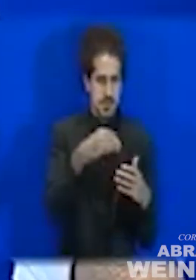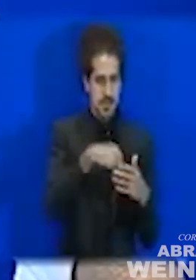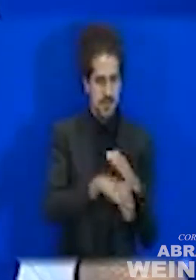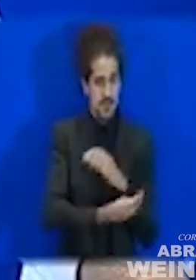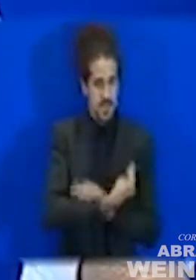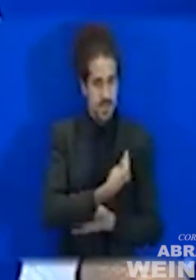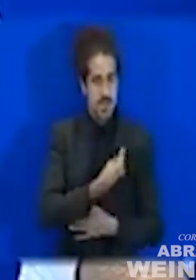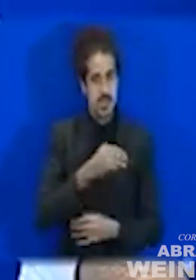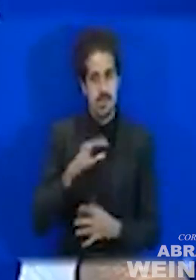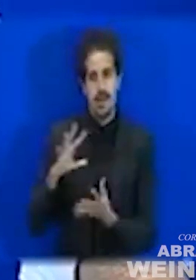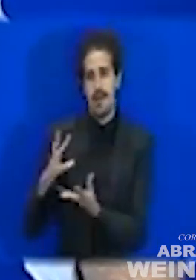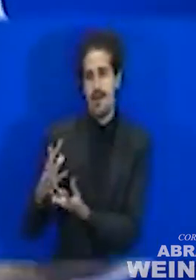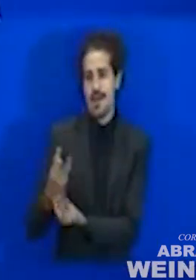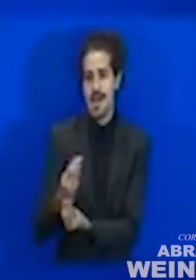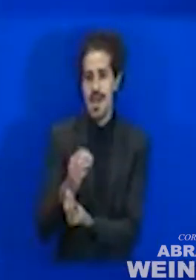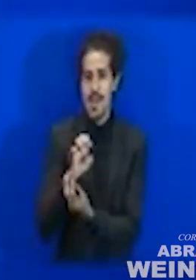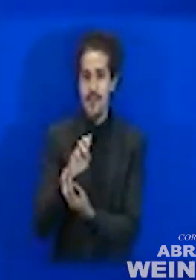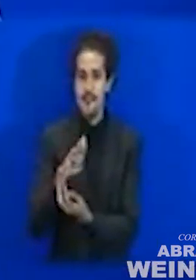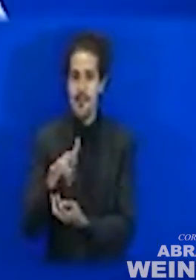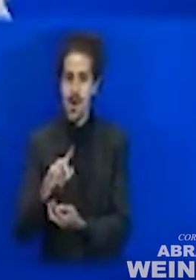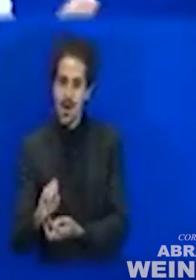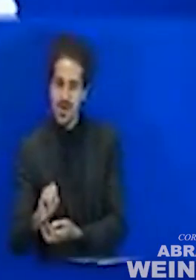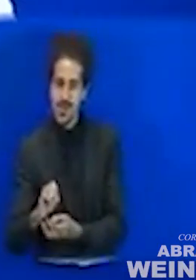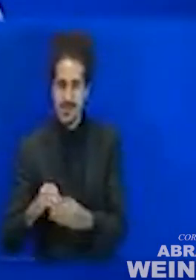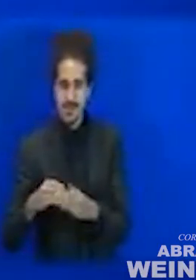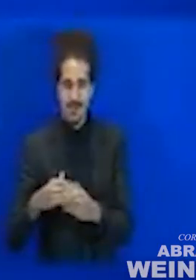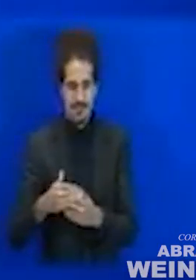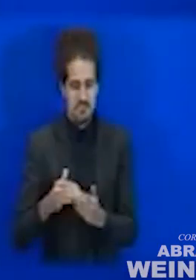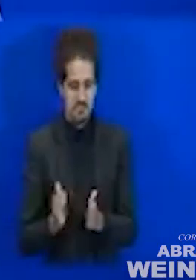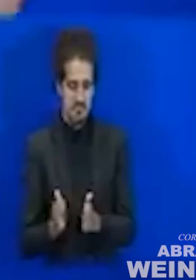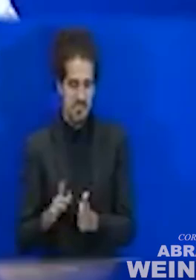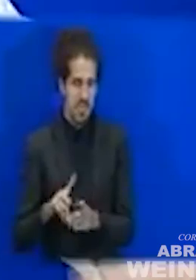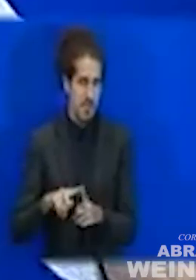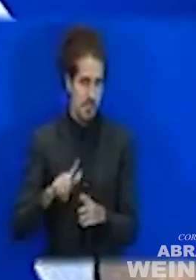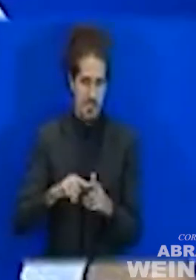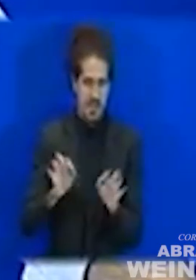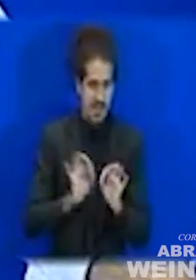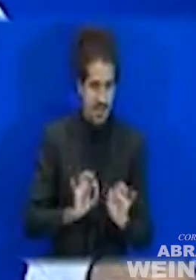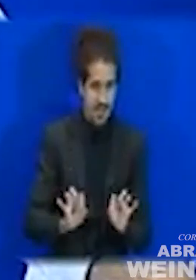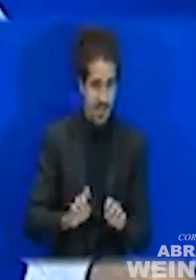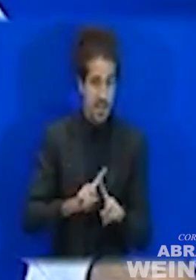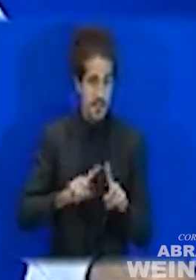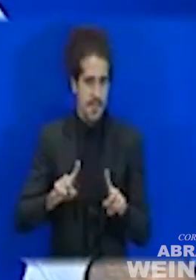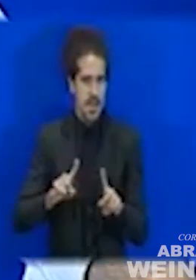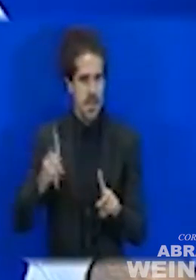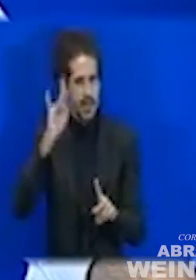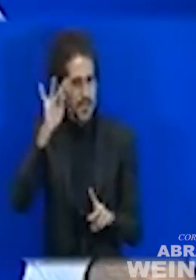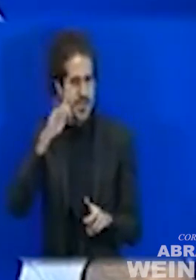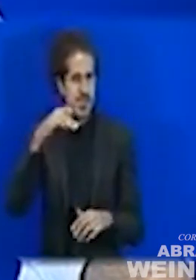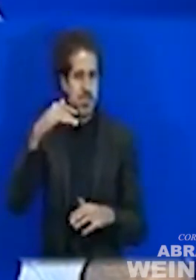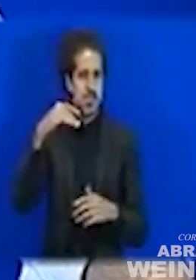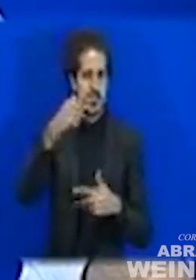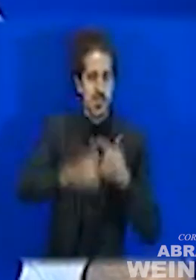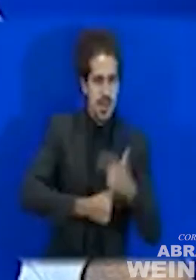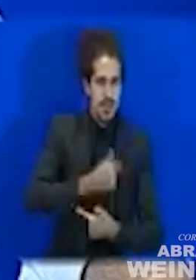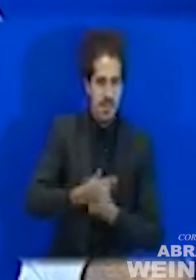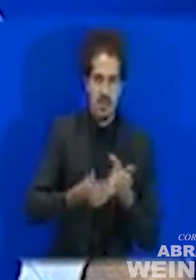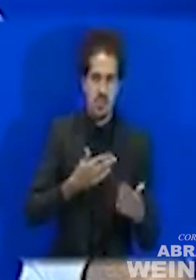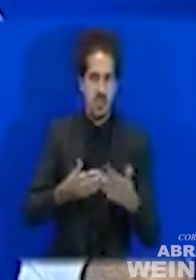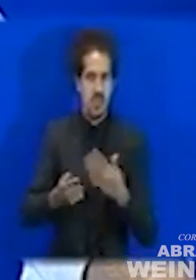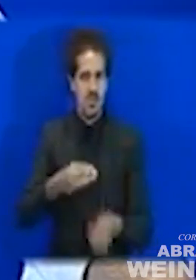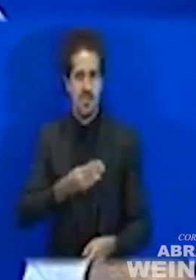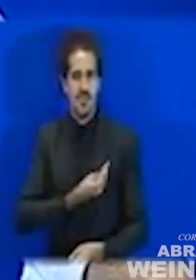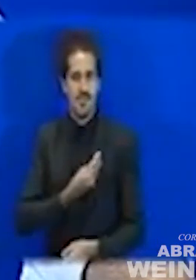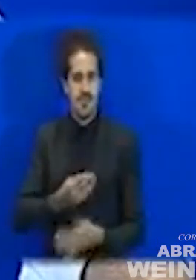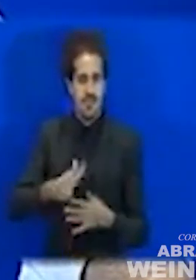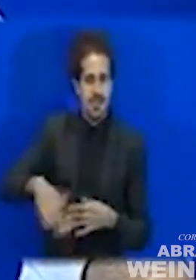um artesão de epóxi, eu vou fazer cachimbo de epóxi, aí não vai ter consequência nenhuma. Mas se for arrumar um emprego qualquer na vida,